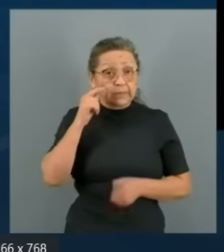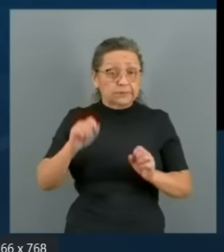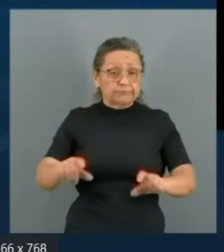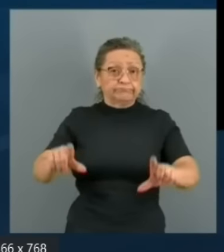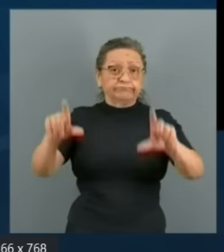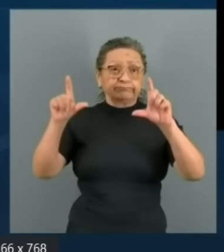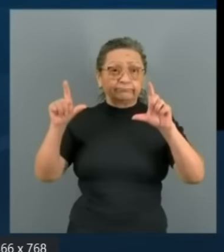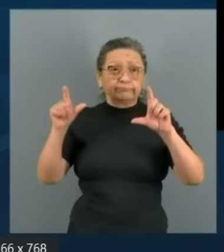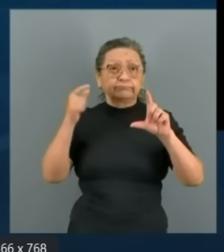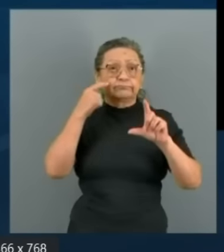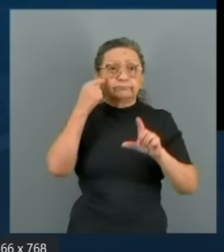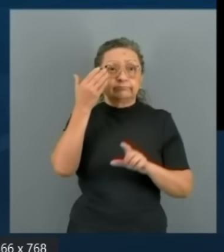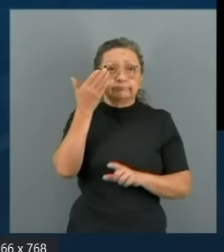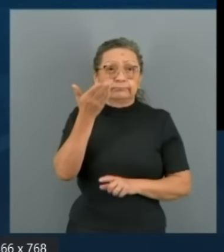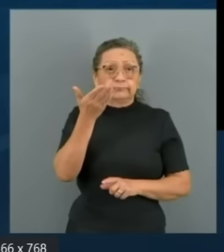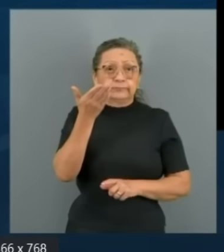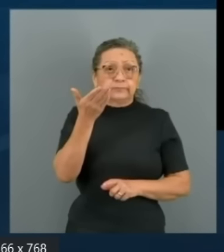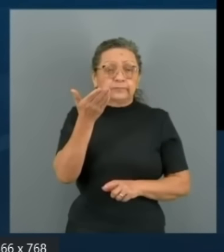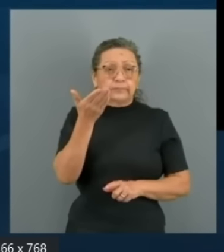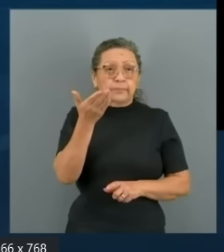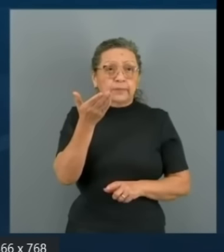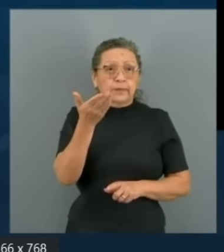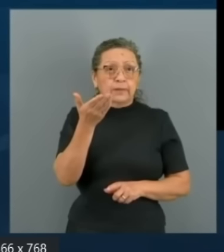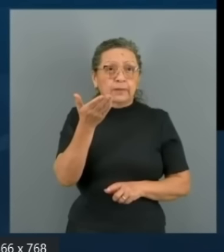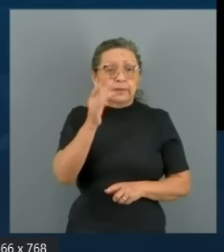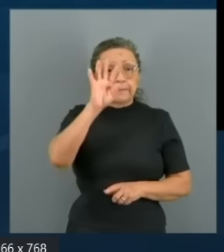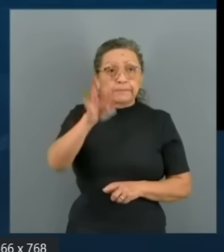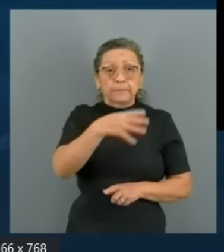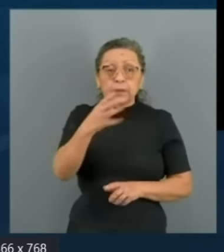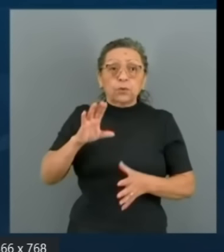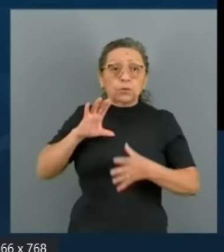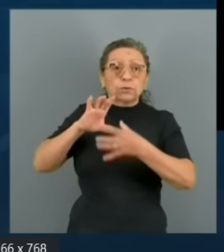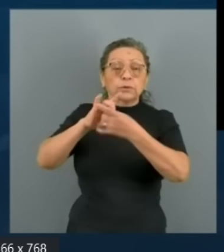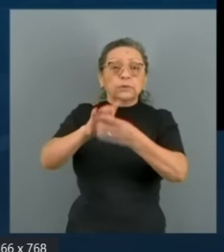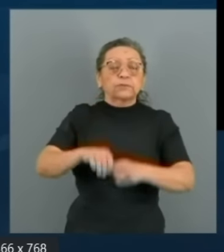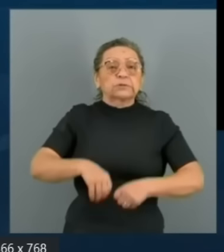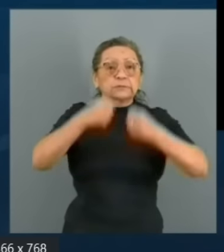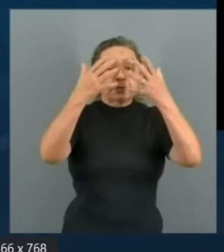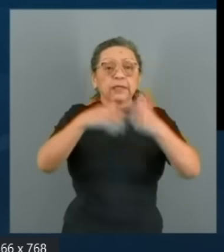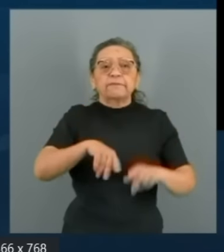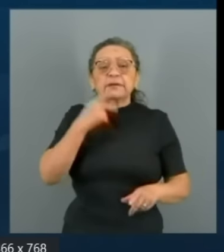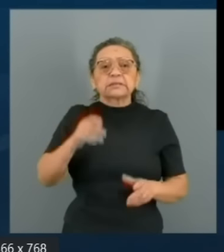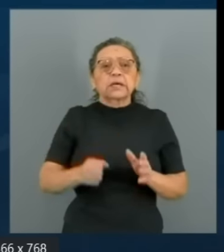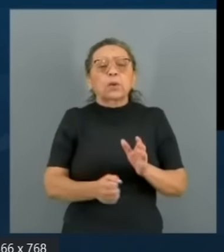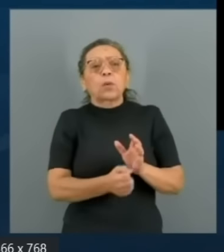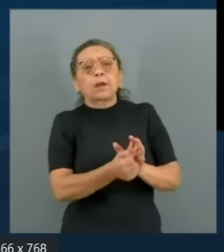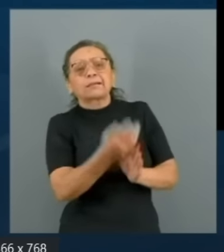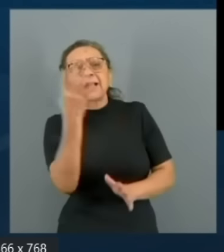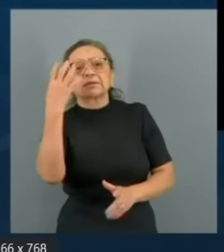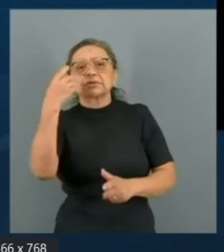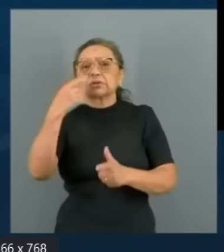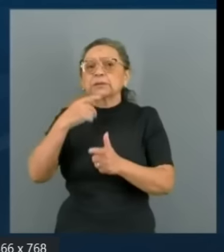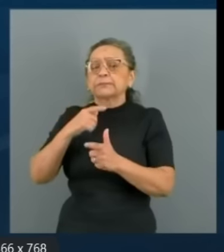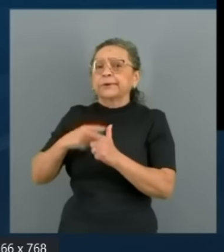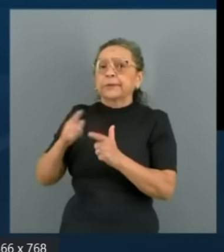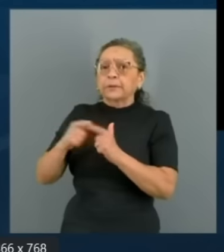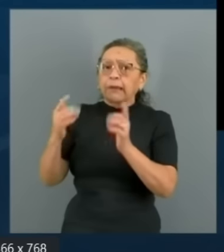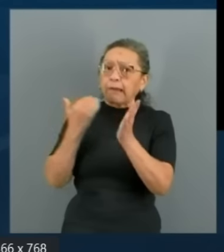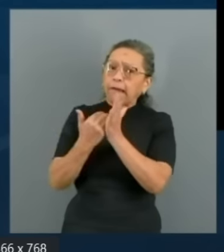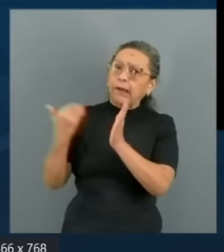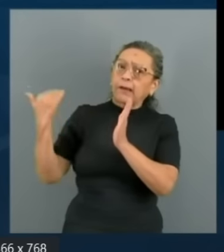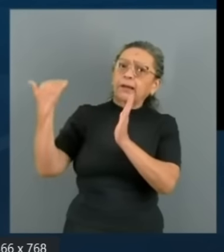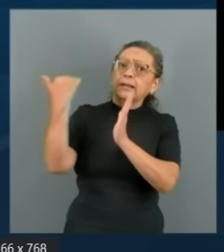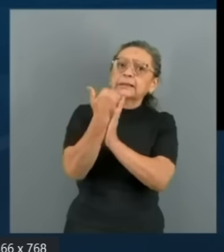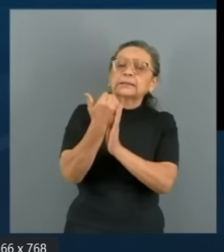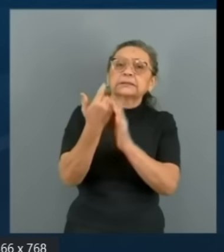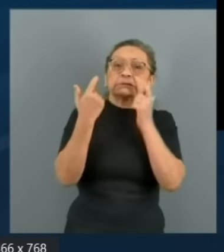só para contextualizar o que eu vou falar, né, ele fala do número de situações de acréscimo